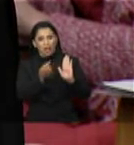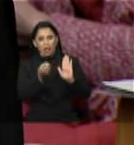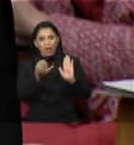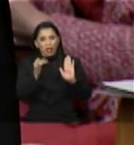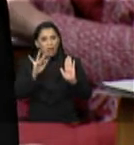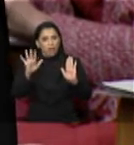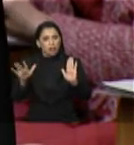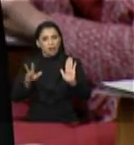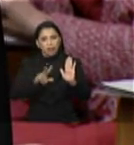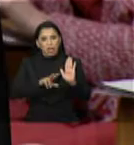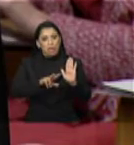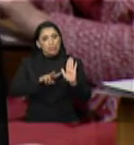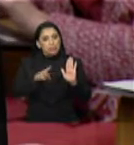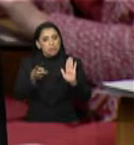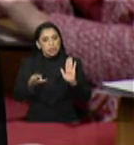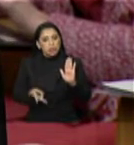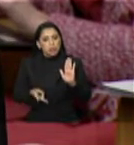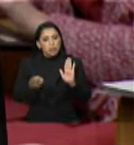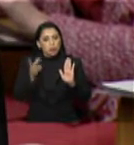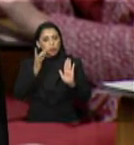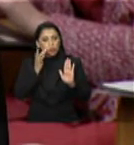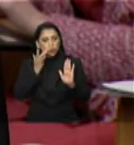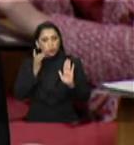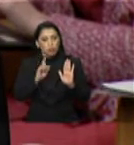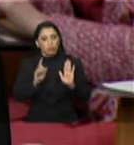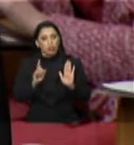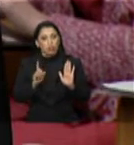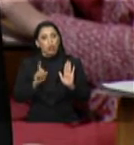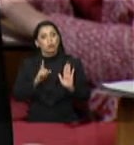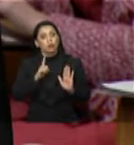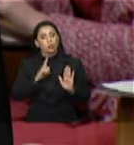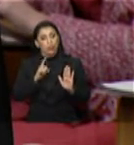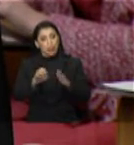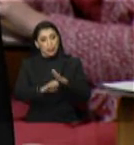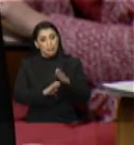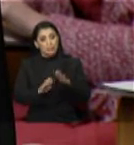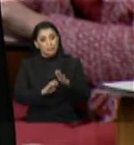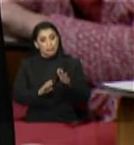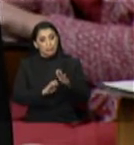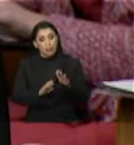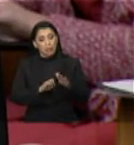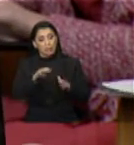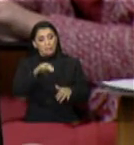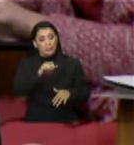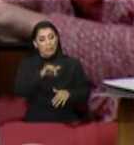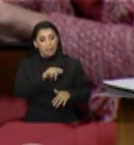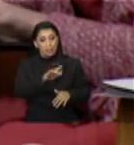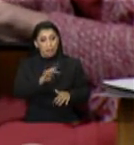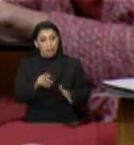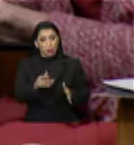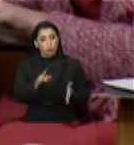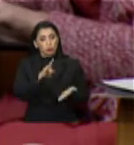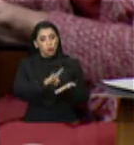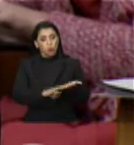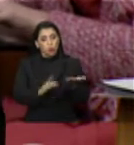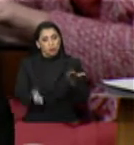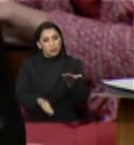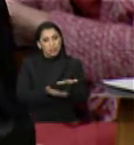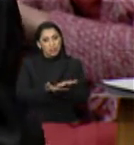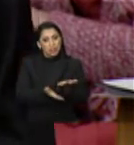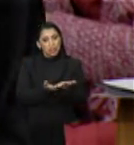visto que na inicial da ação ordinária de repetição de débito a empresa caraiba metais anexou documentos onde